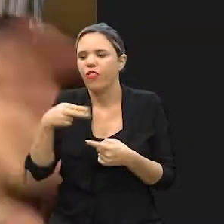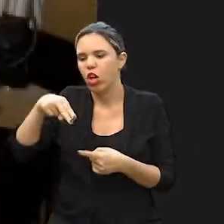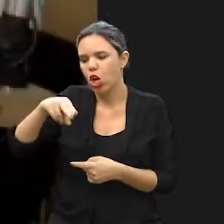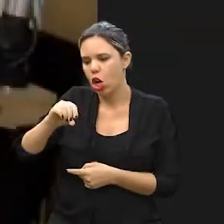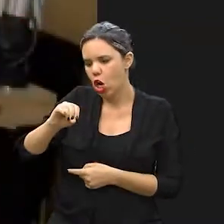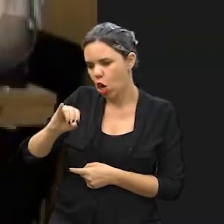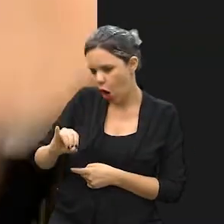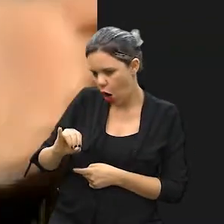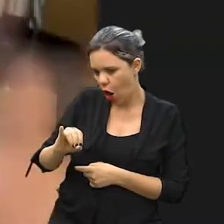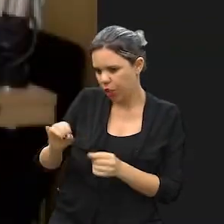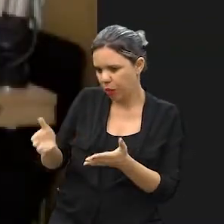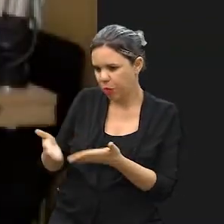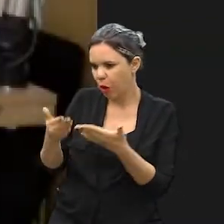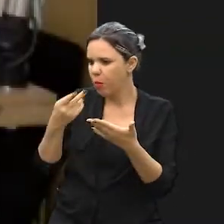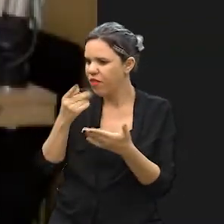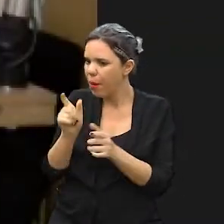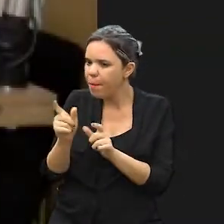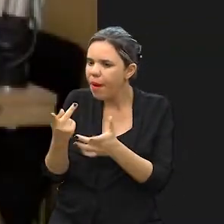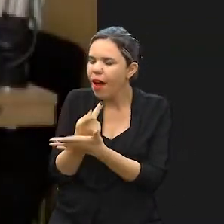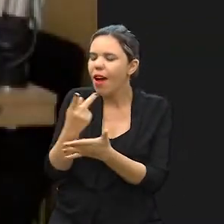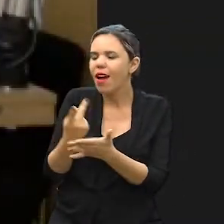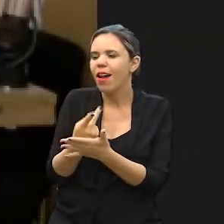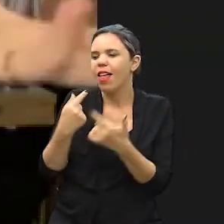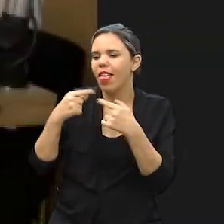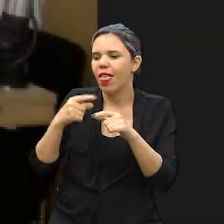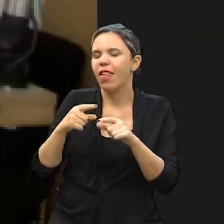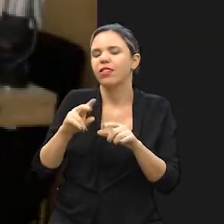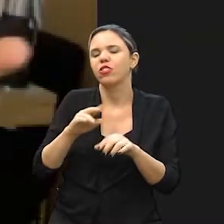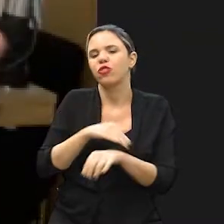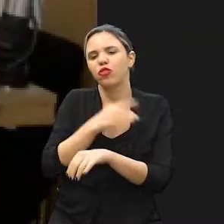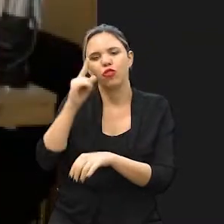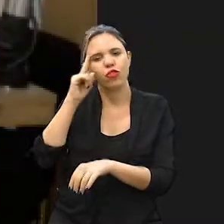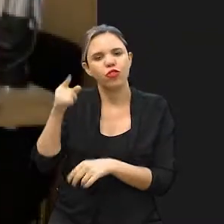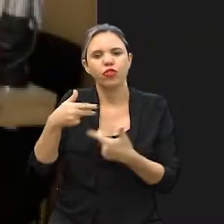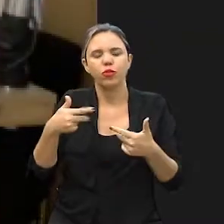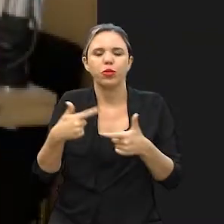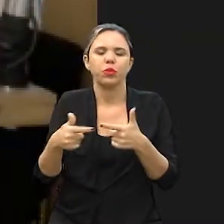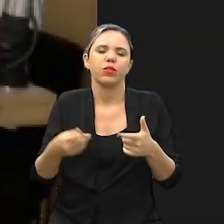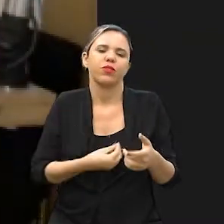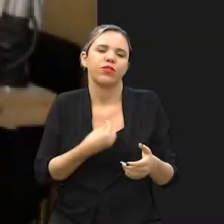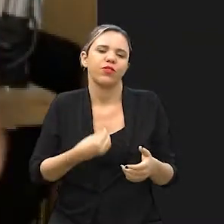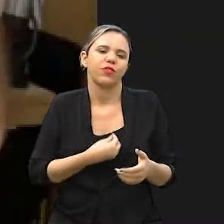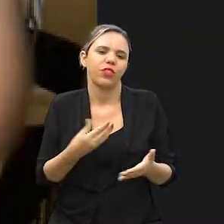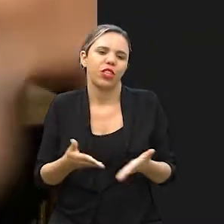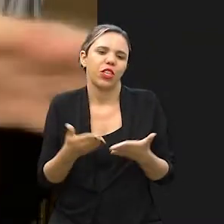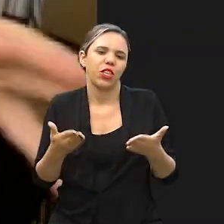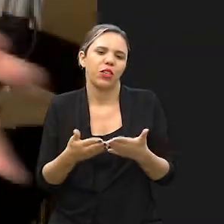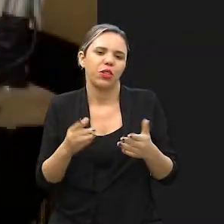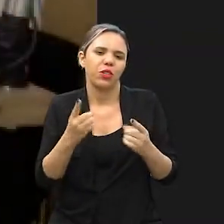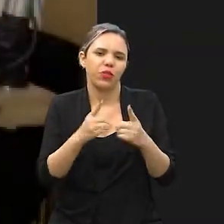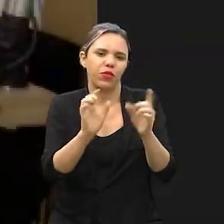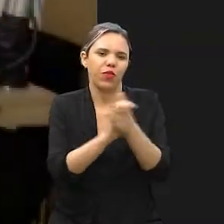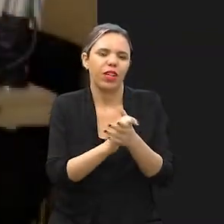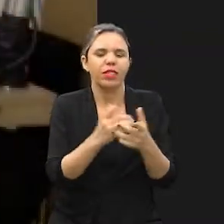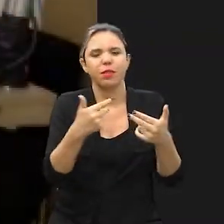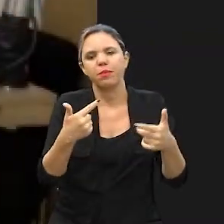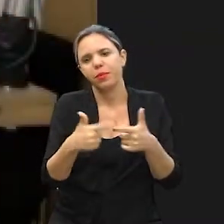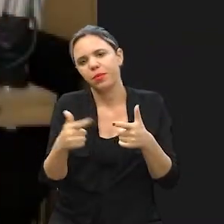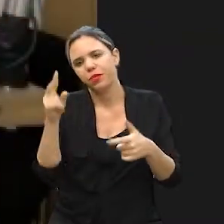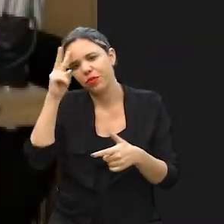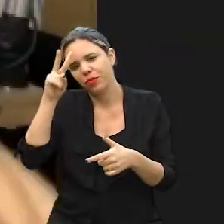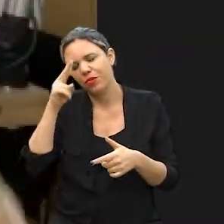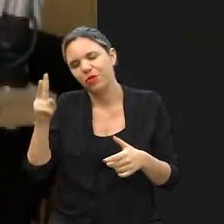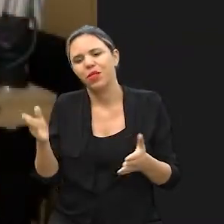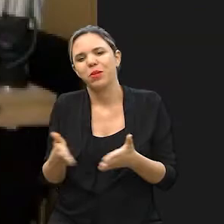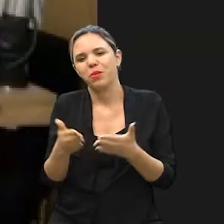que é Pobre, falando do canal Reclamação do Dia, e mostrando várias situações da vida do pobre no casamento, tem a história do pobre